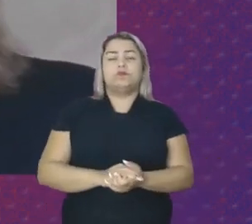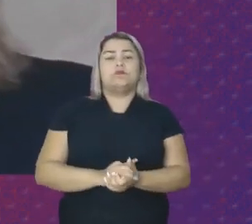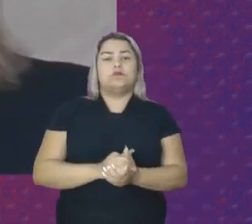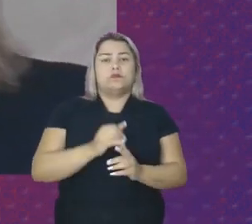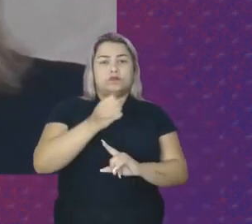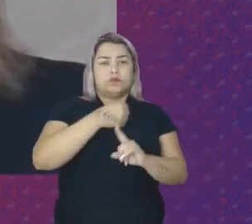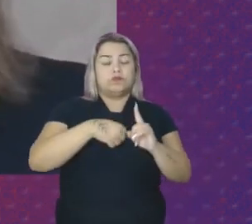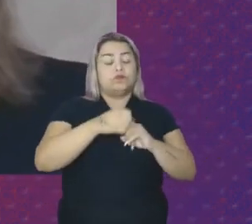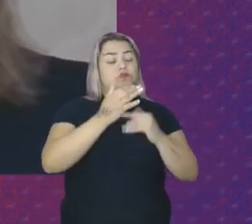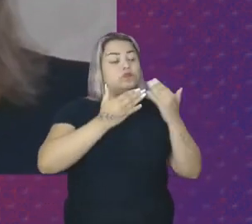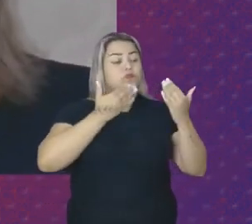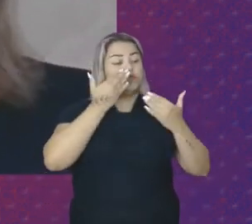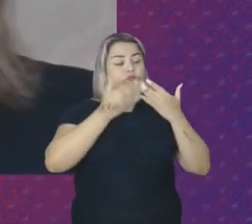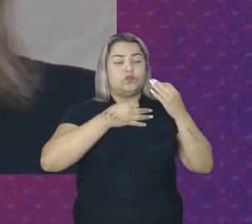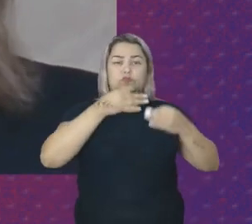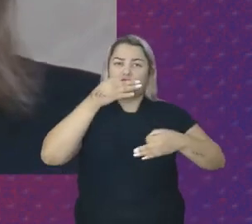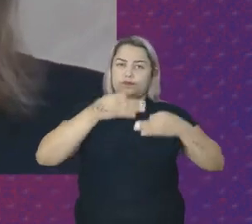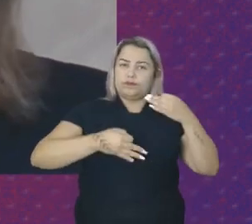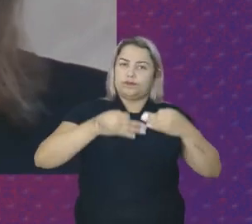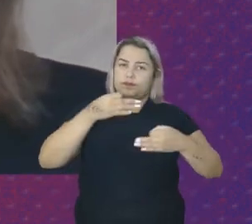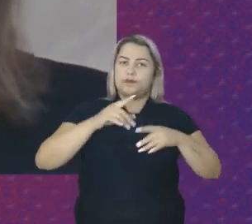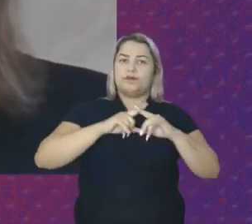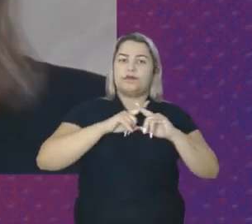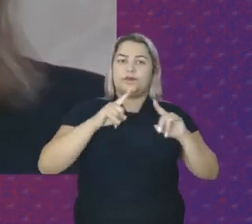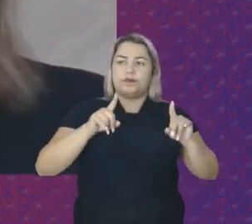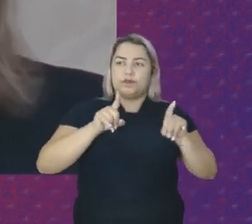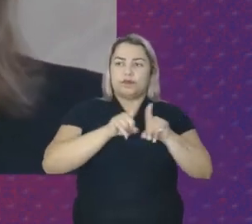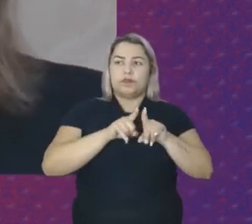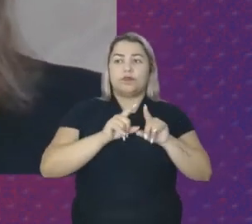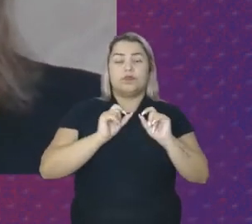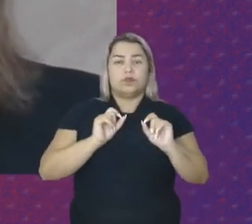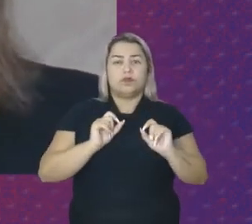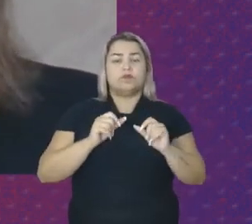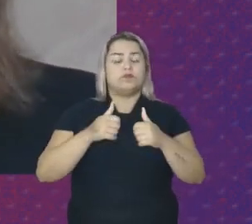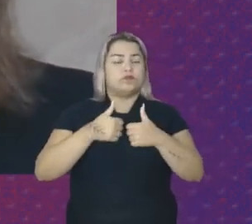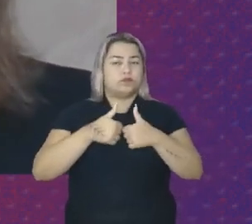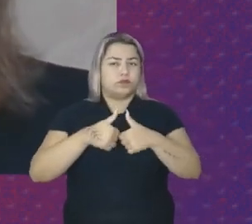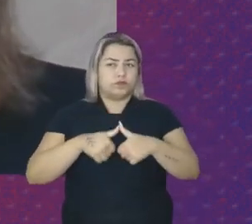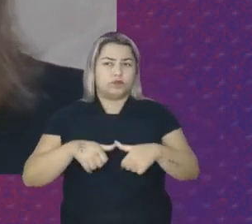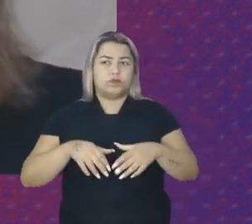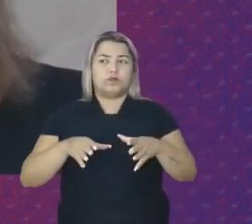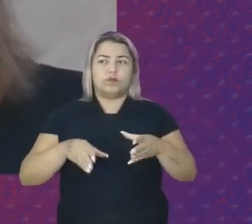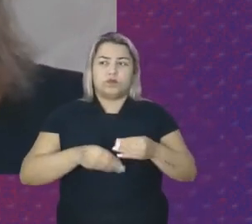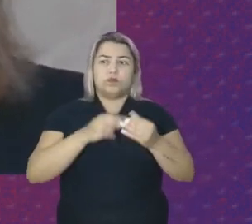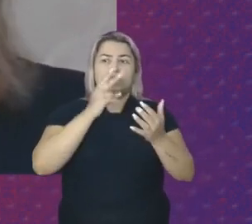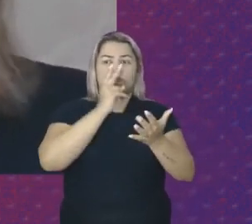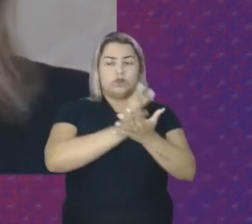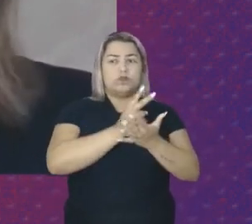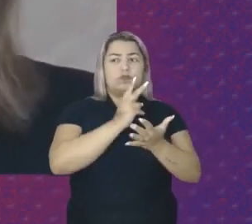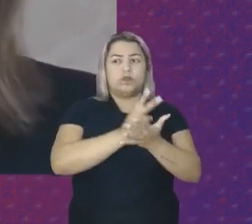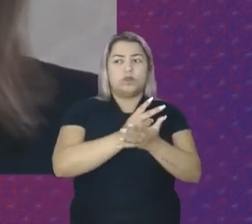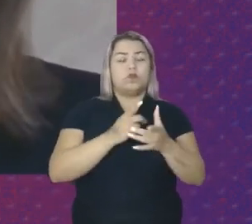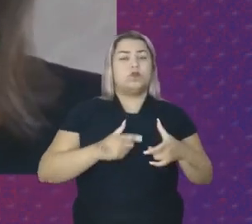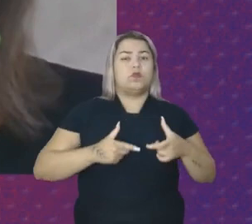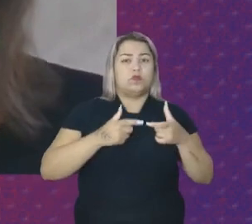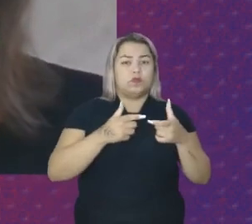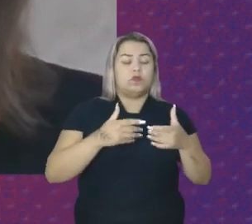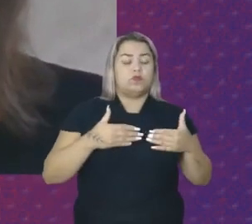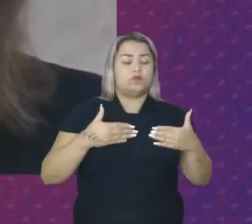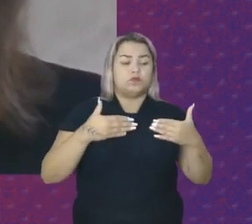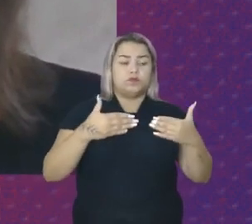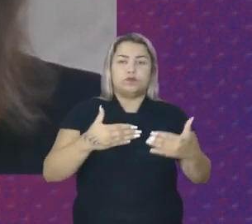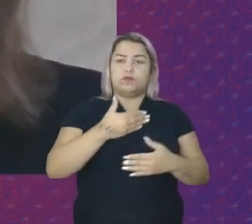social, psicológico e jurídico, mas também está ali, instalado no mesmo local, o Ministério